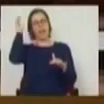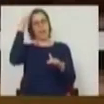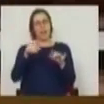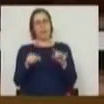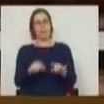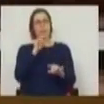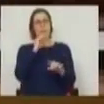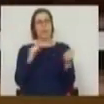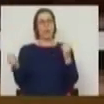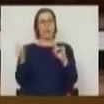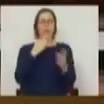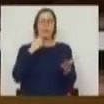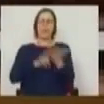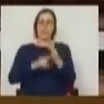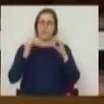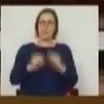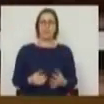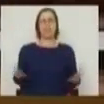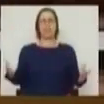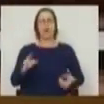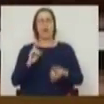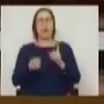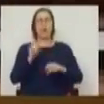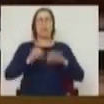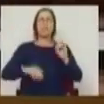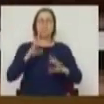República possa discutir com seriedade aquilo que se